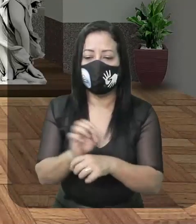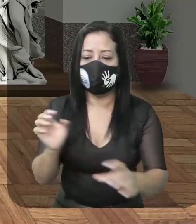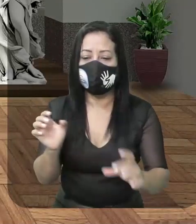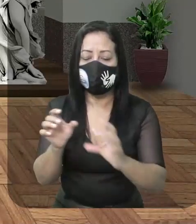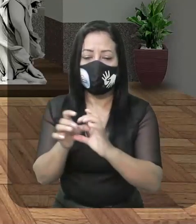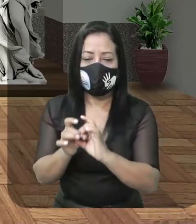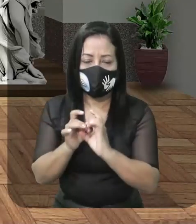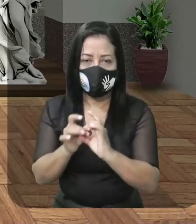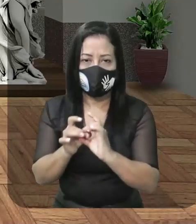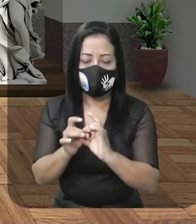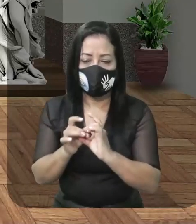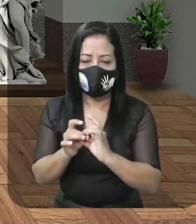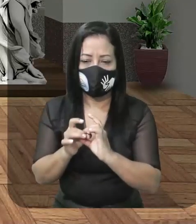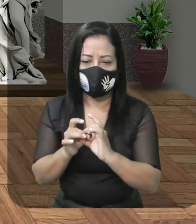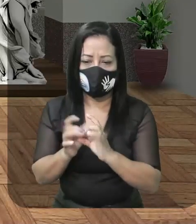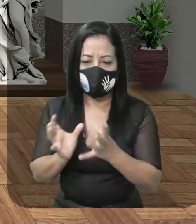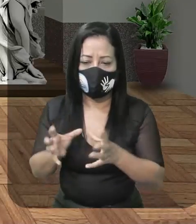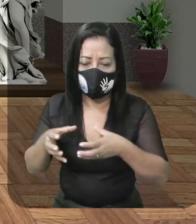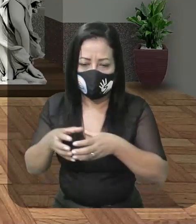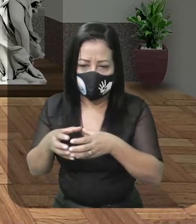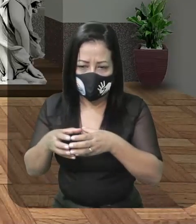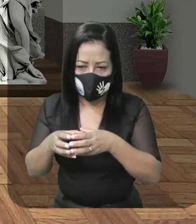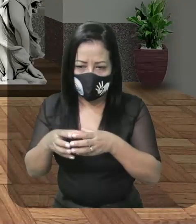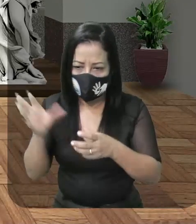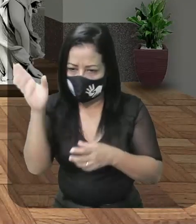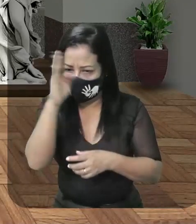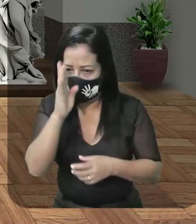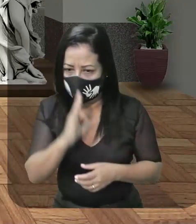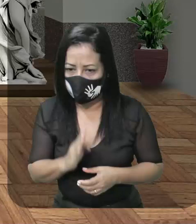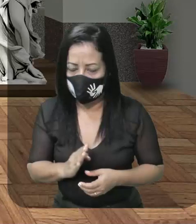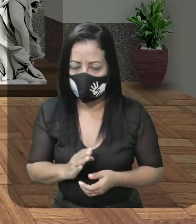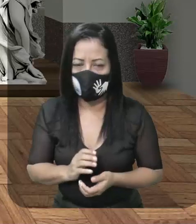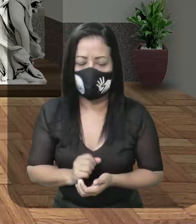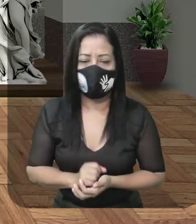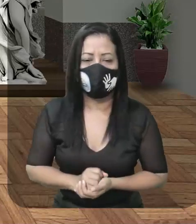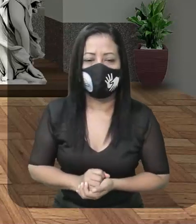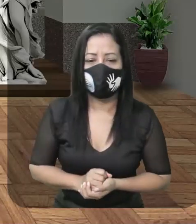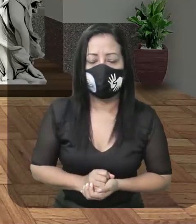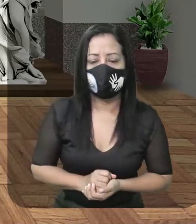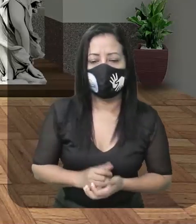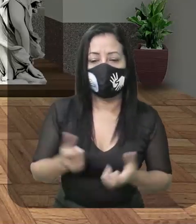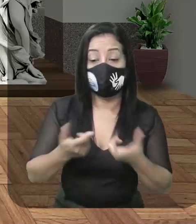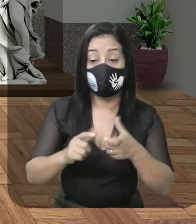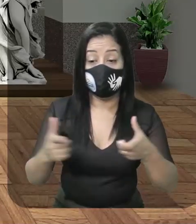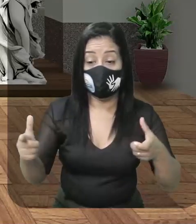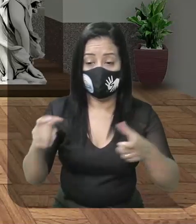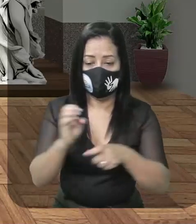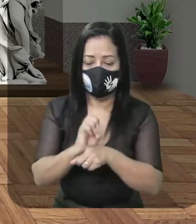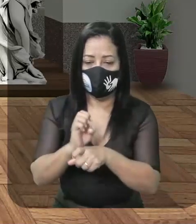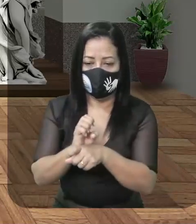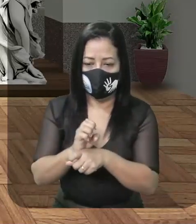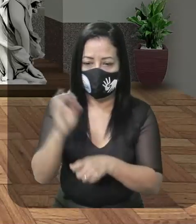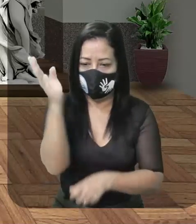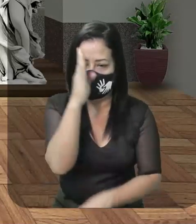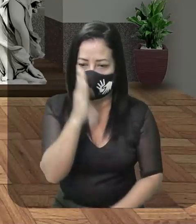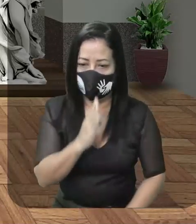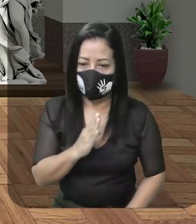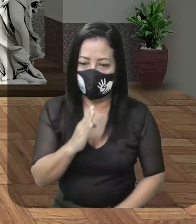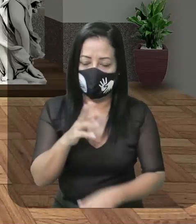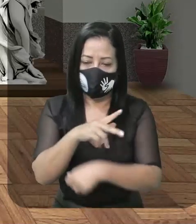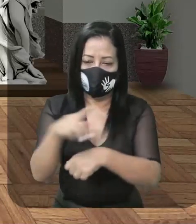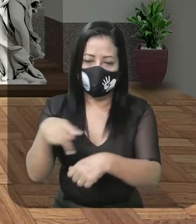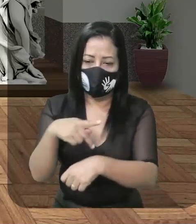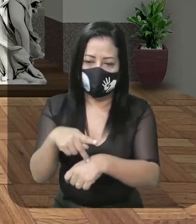chamado Brasil. Ok? Então, o grande estado nosso é o Brasil, que é o